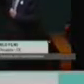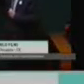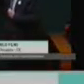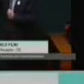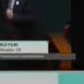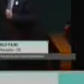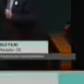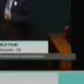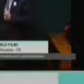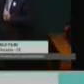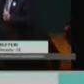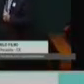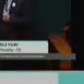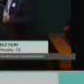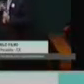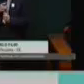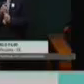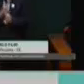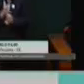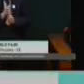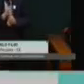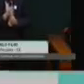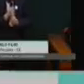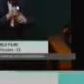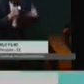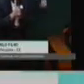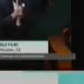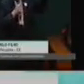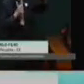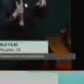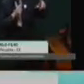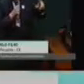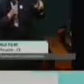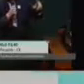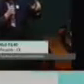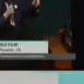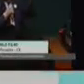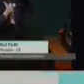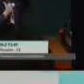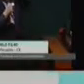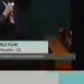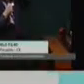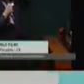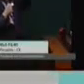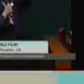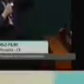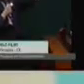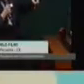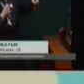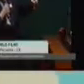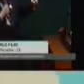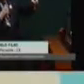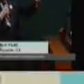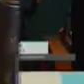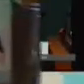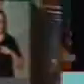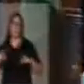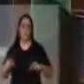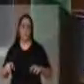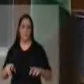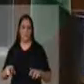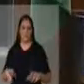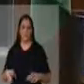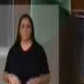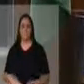como foi mostrado aqui pelo ministro, foram mais de 100 mil pessoas que morreram vítimas de câncer em nosso país. Ele mostrou